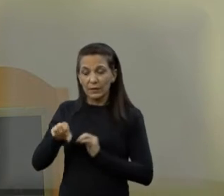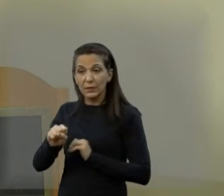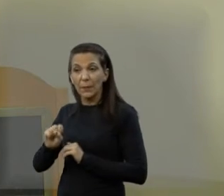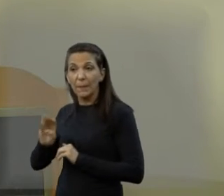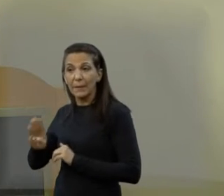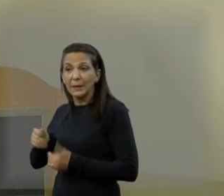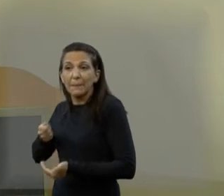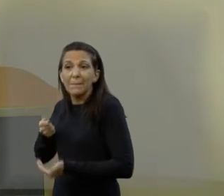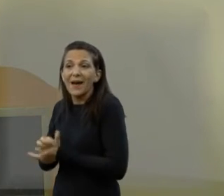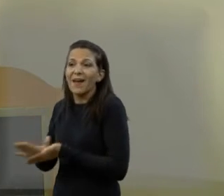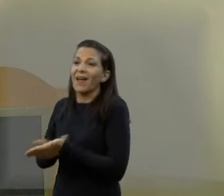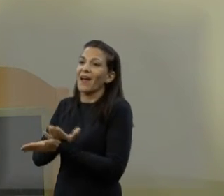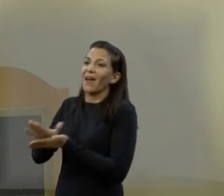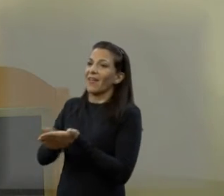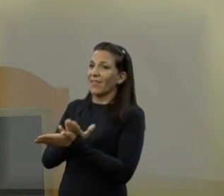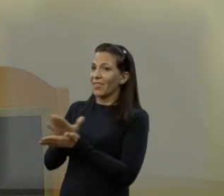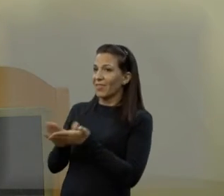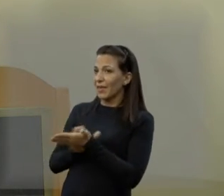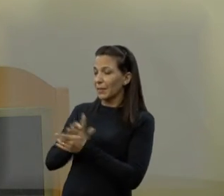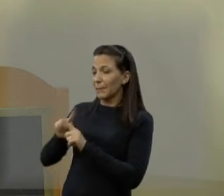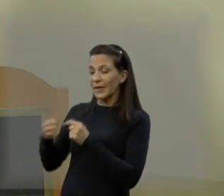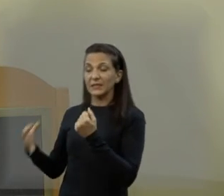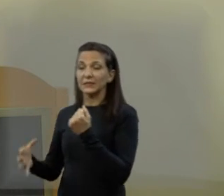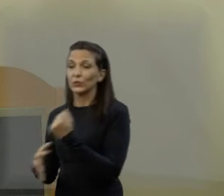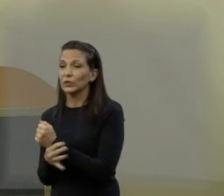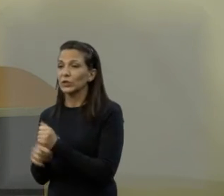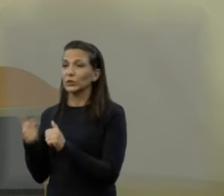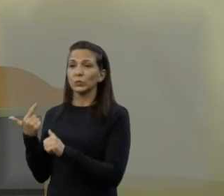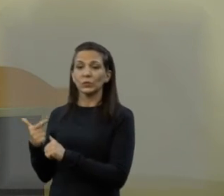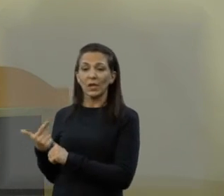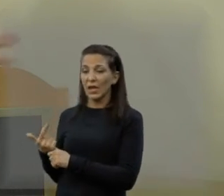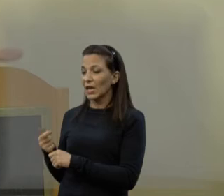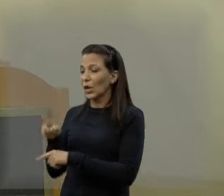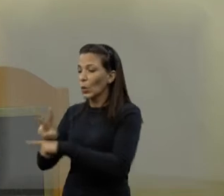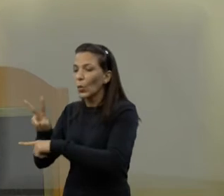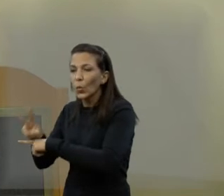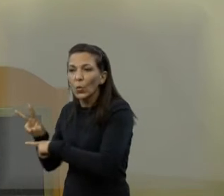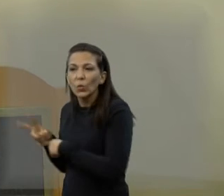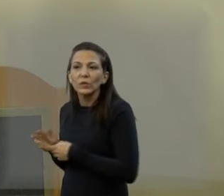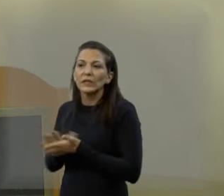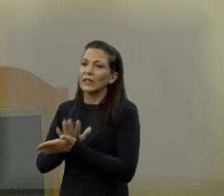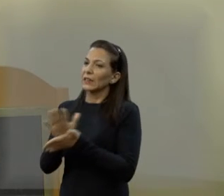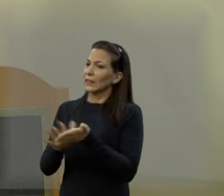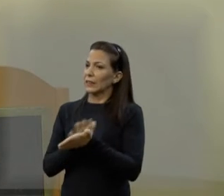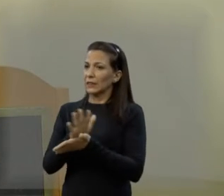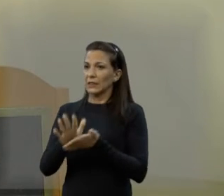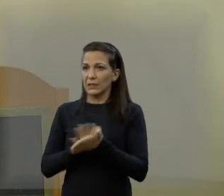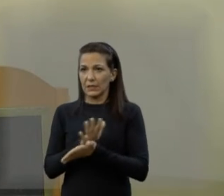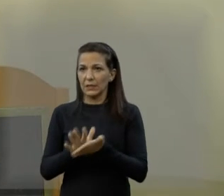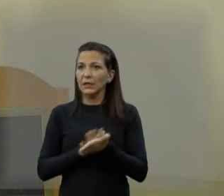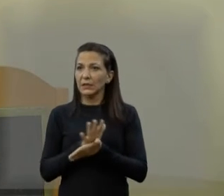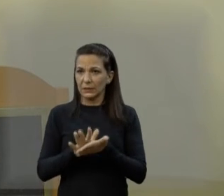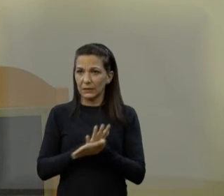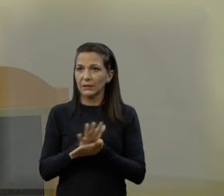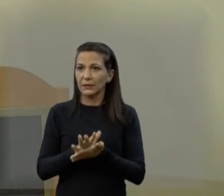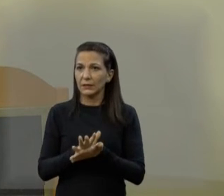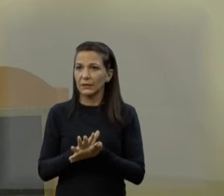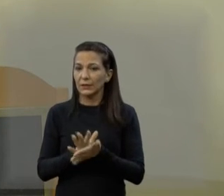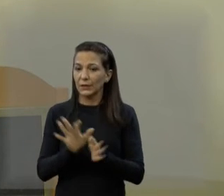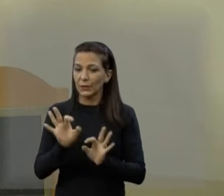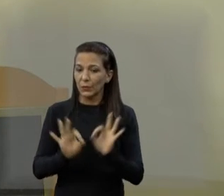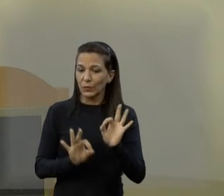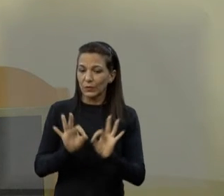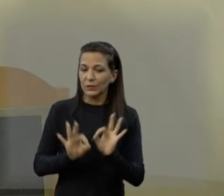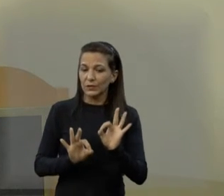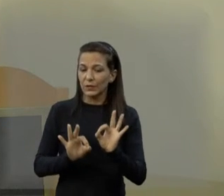não tá pagando absolutamente nada vai também não tá tendo segurança não tá tendo zeladoria enfim correção da Justiça se